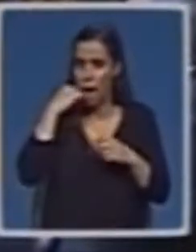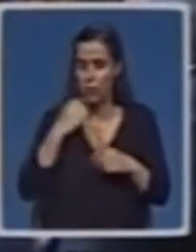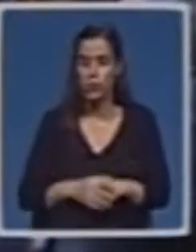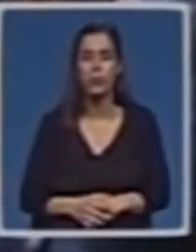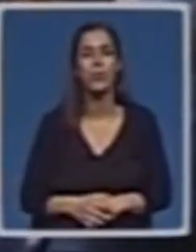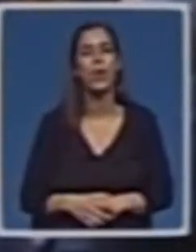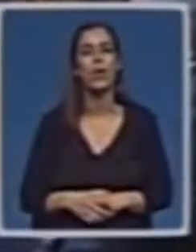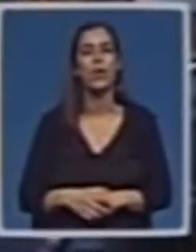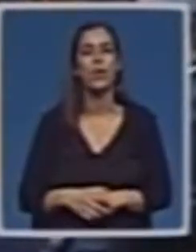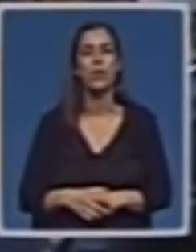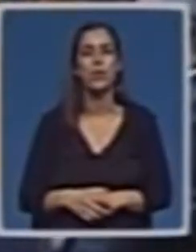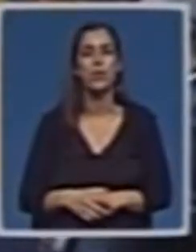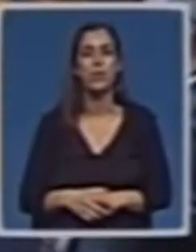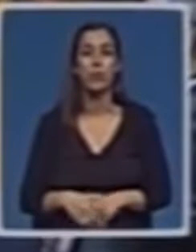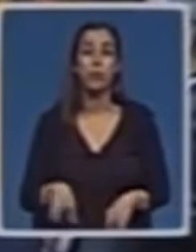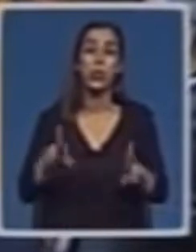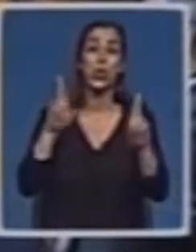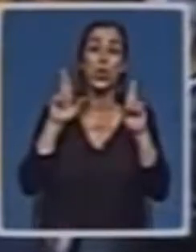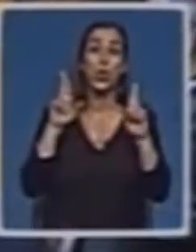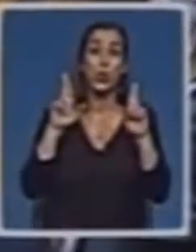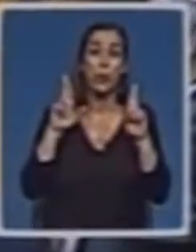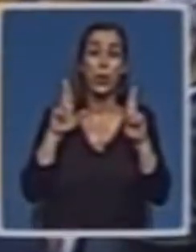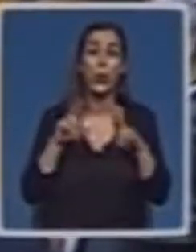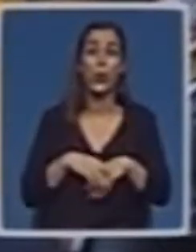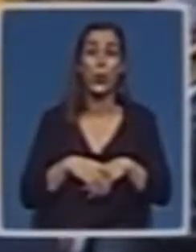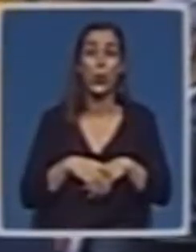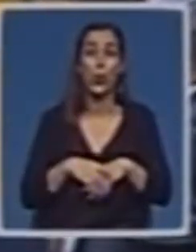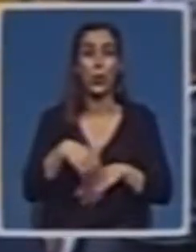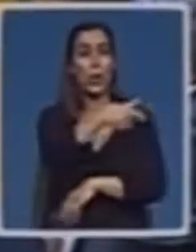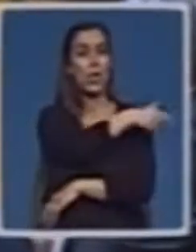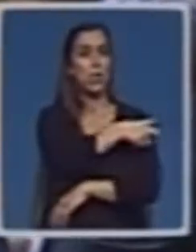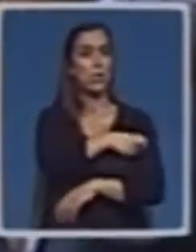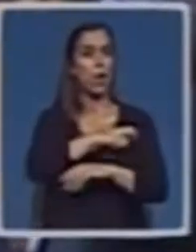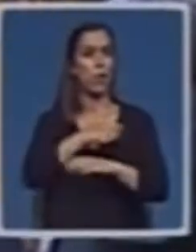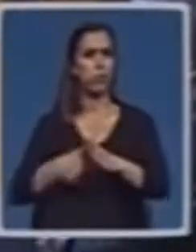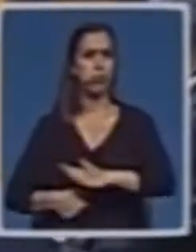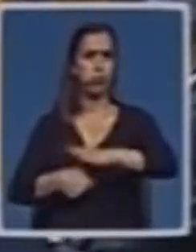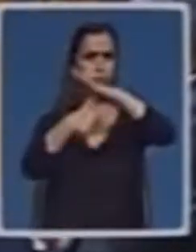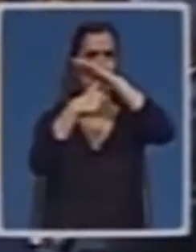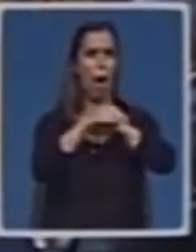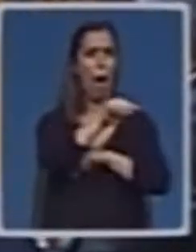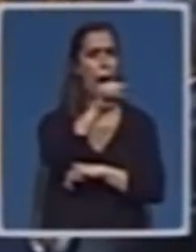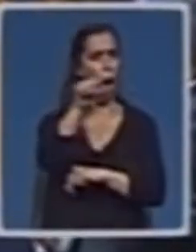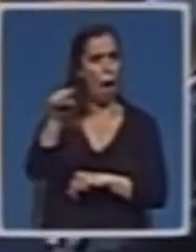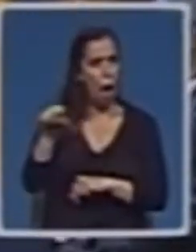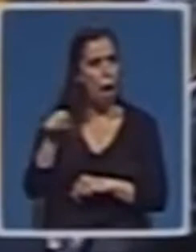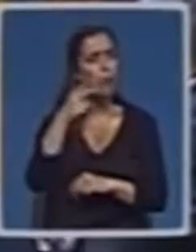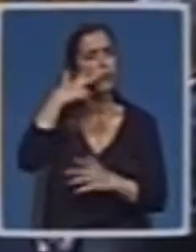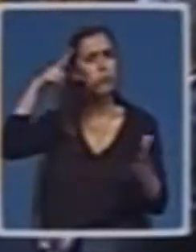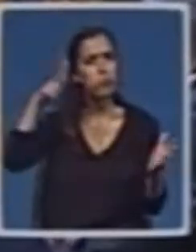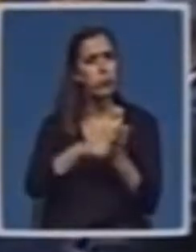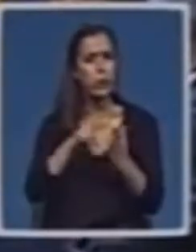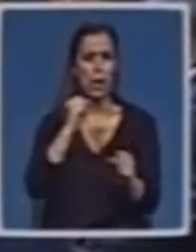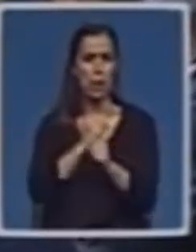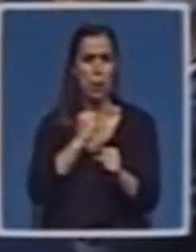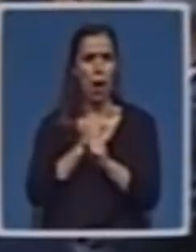que, tendo as mais altas instâncias regionais reconhecido o mérito do trabalho do Clube